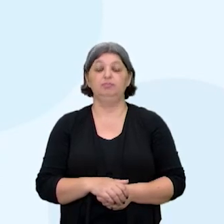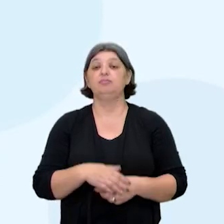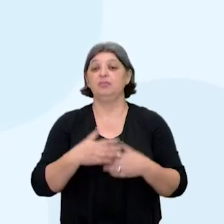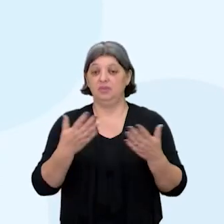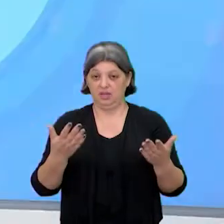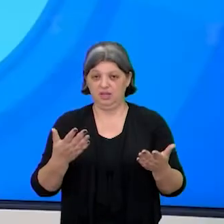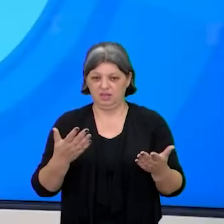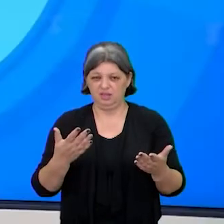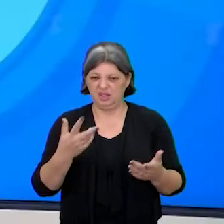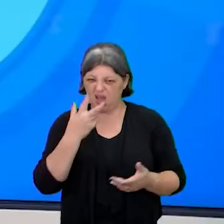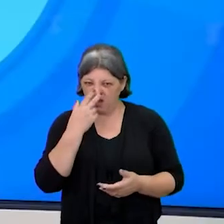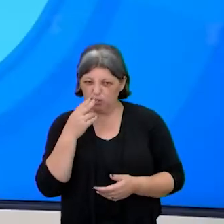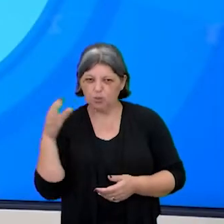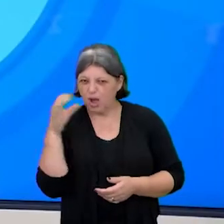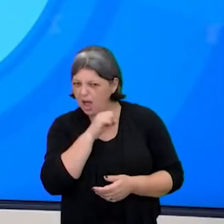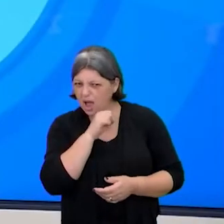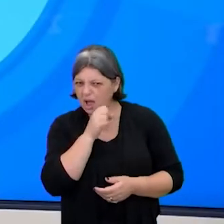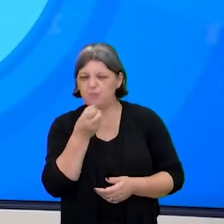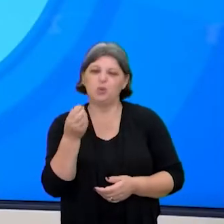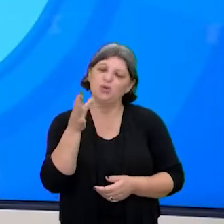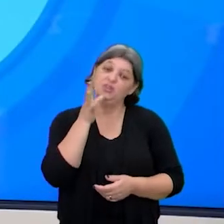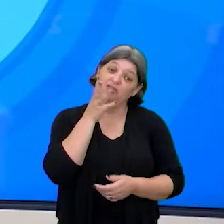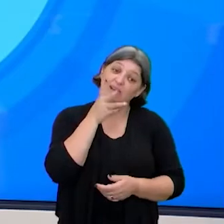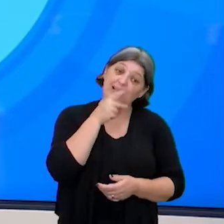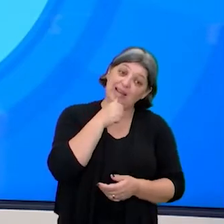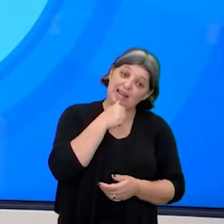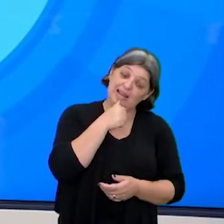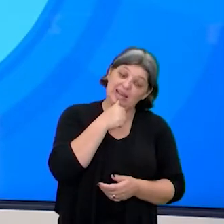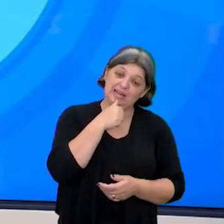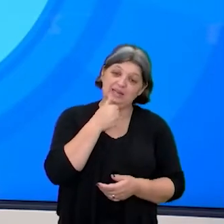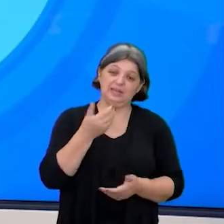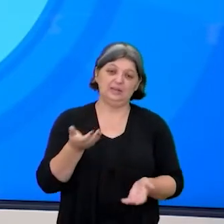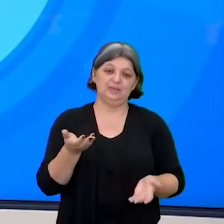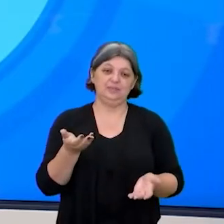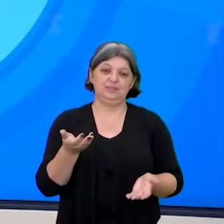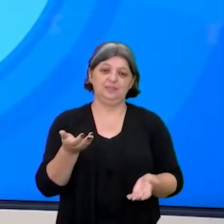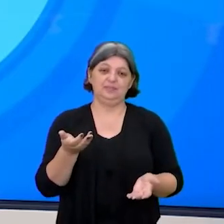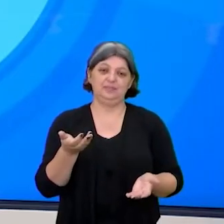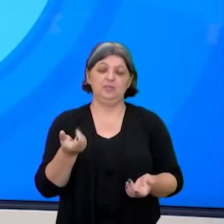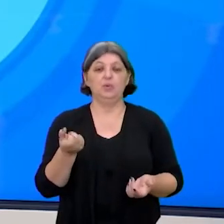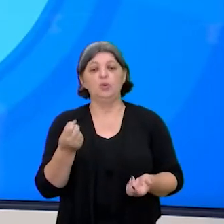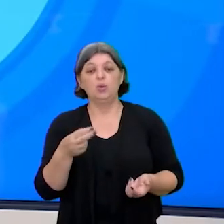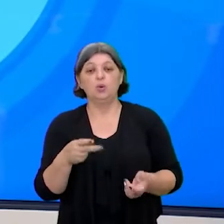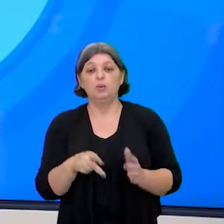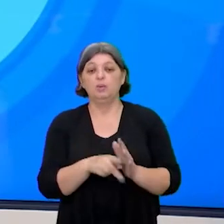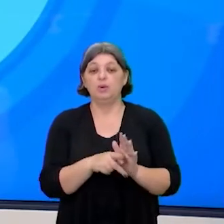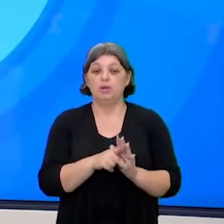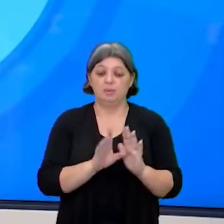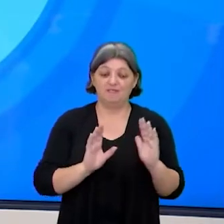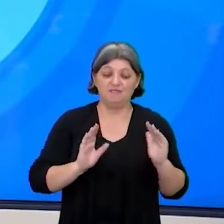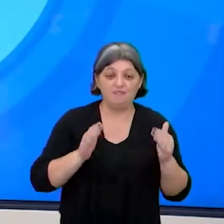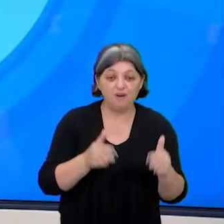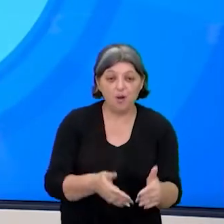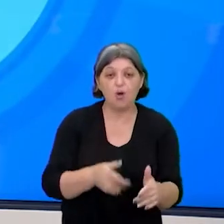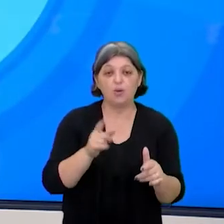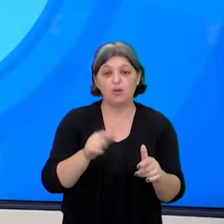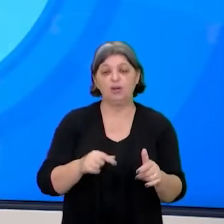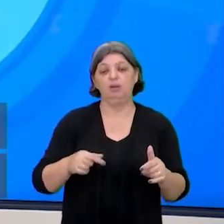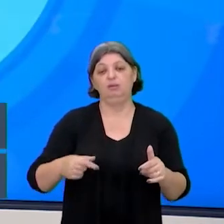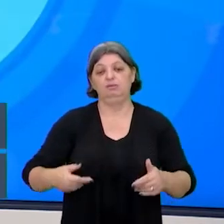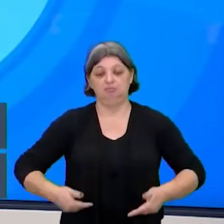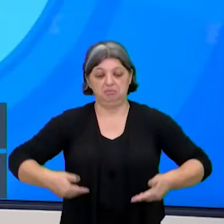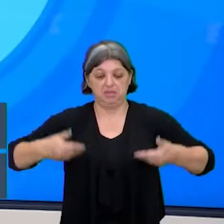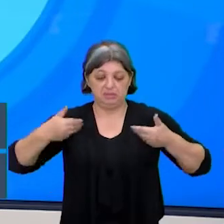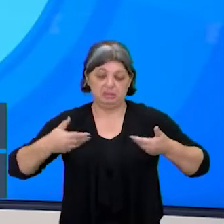E aí, você achou muito rápido? Achou devagar? Os movimentos estão mais localizados na parte de cima, abaixo